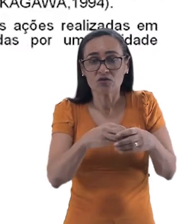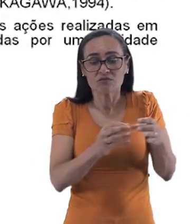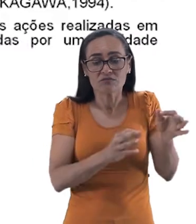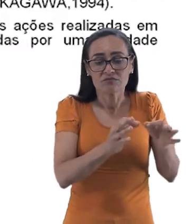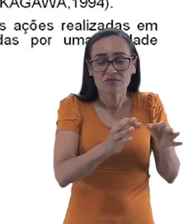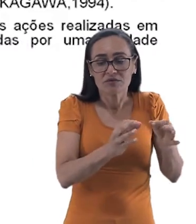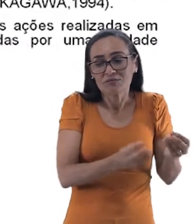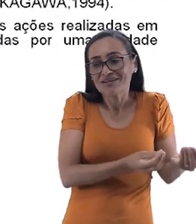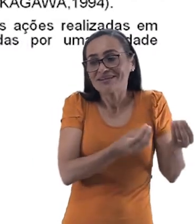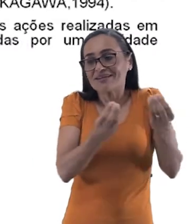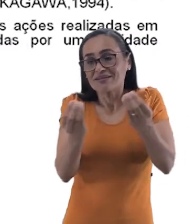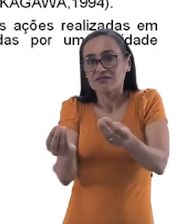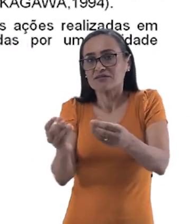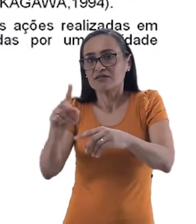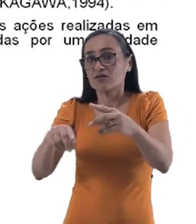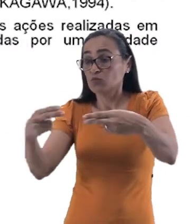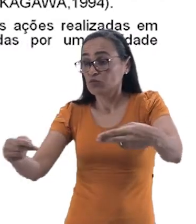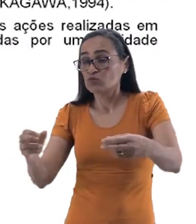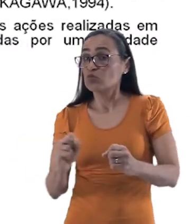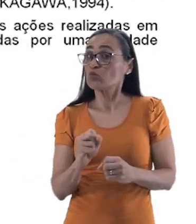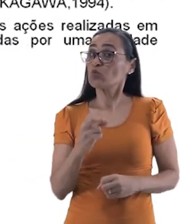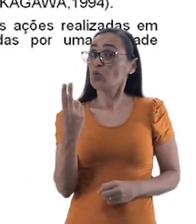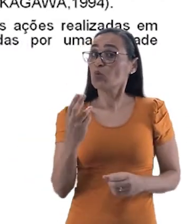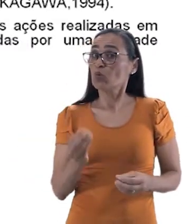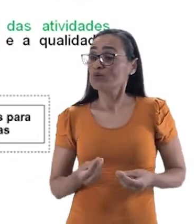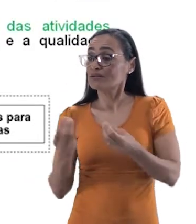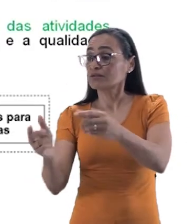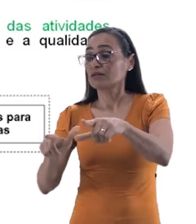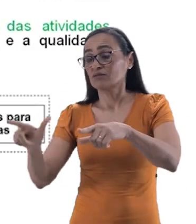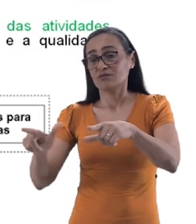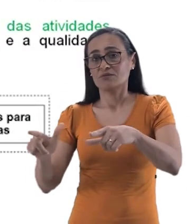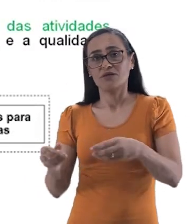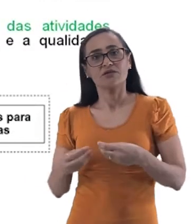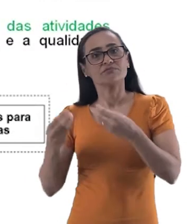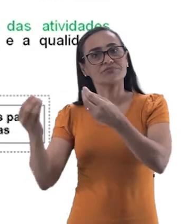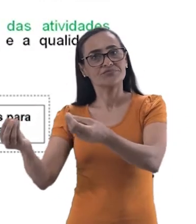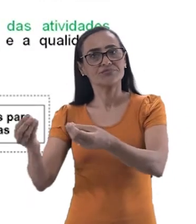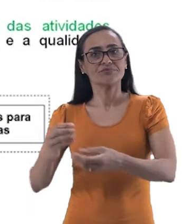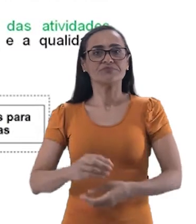para entregar o produto ou serviço.